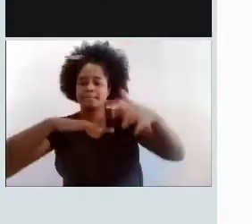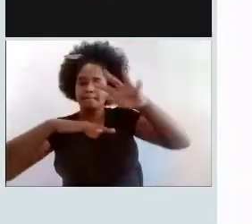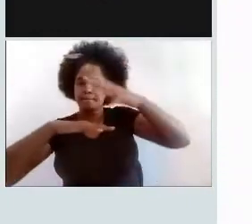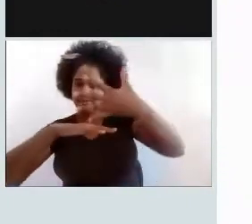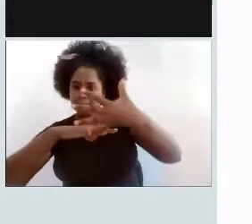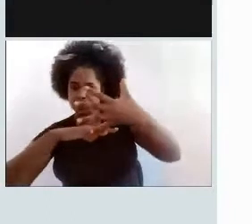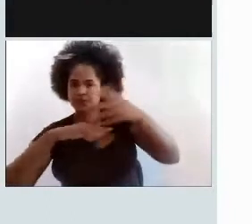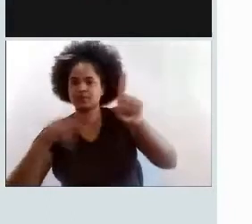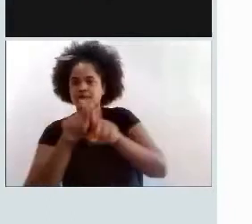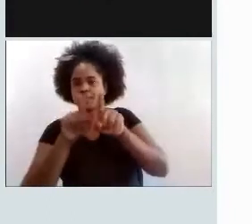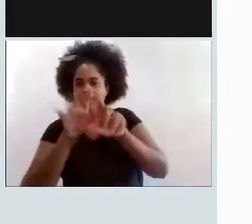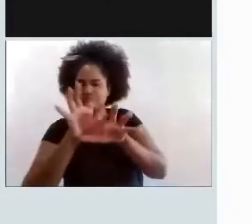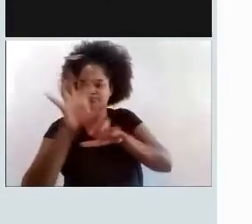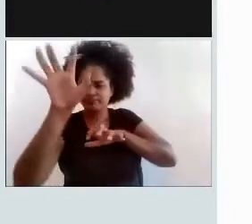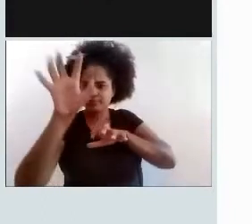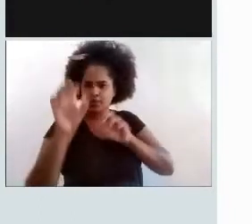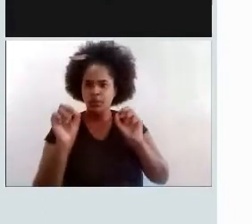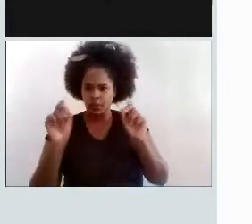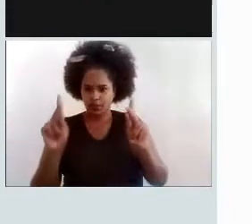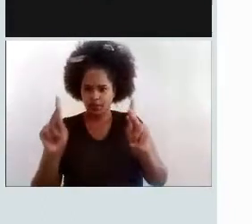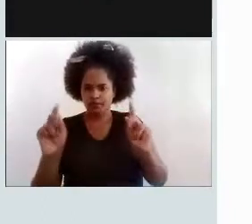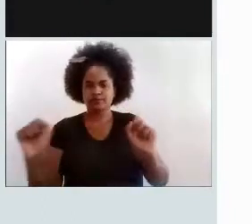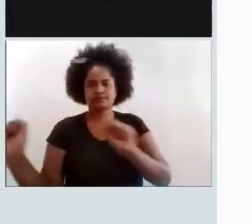Pode passar para o próximo.